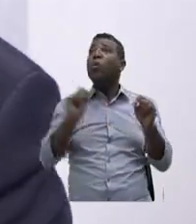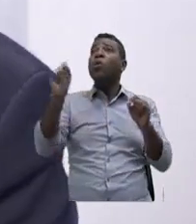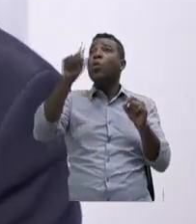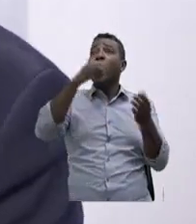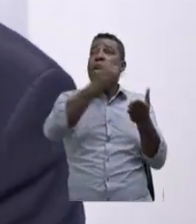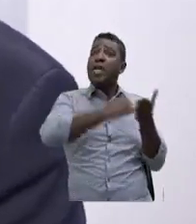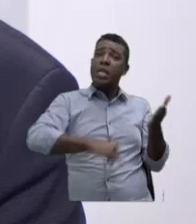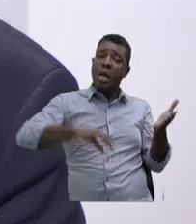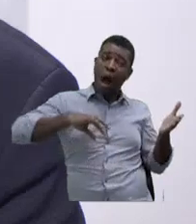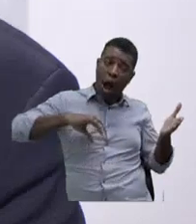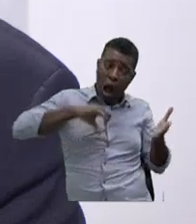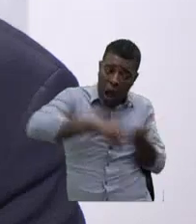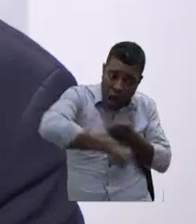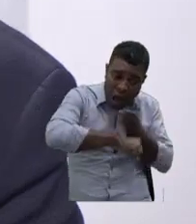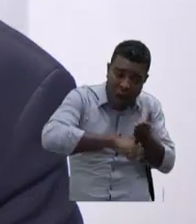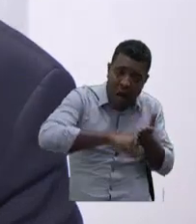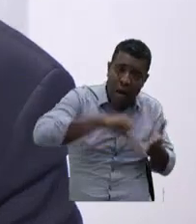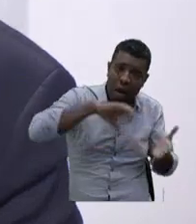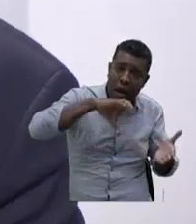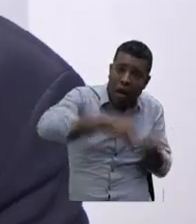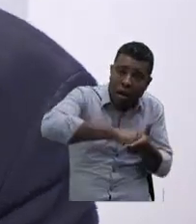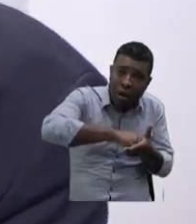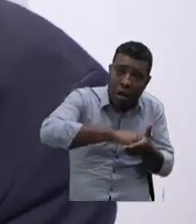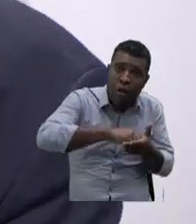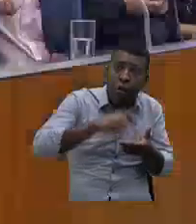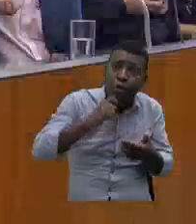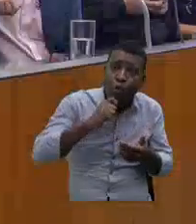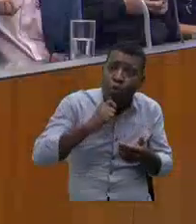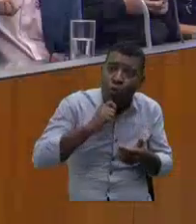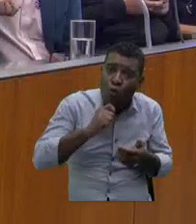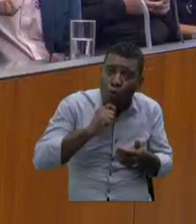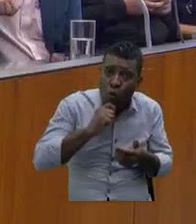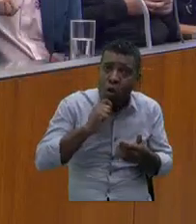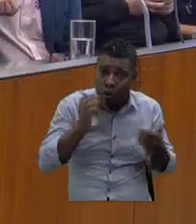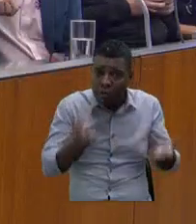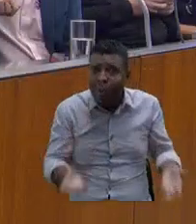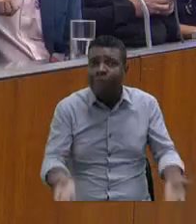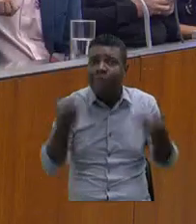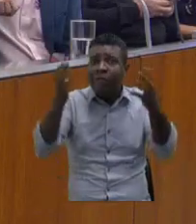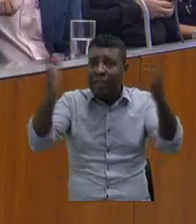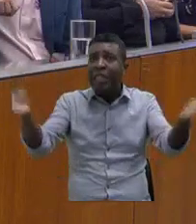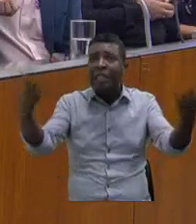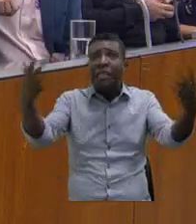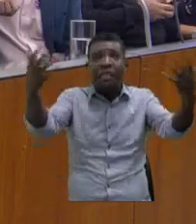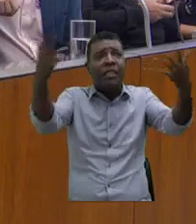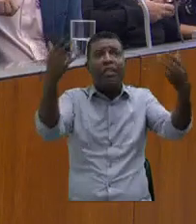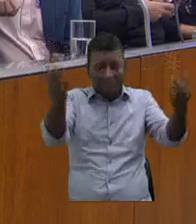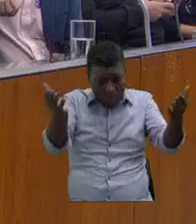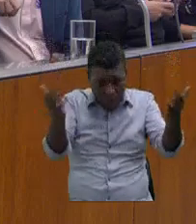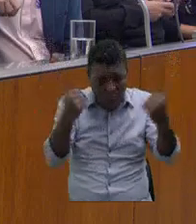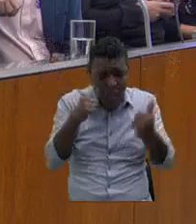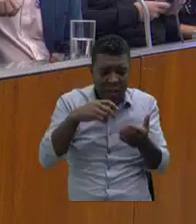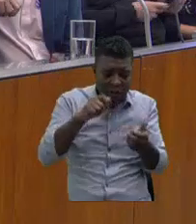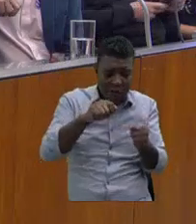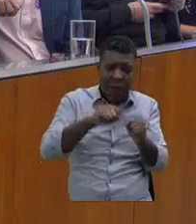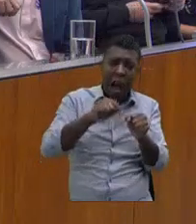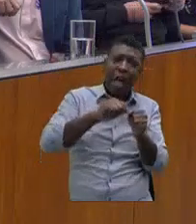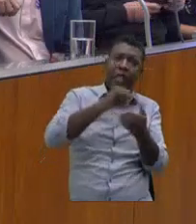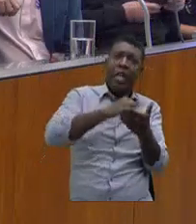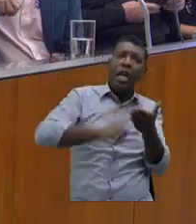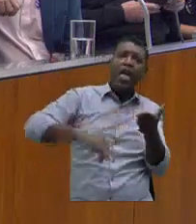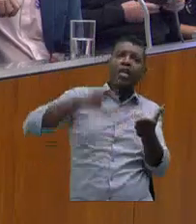inscrever. E fiquei, de certa forma, preocupado e assustado,